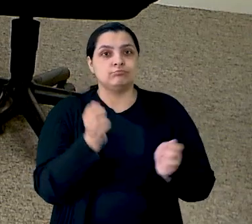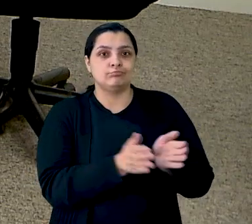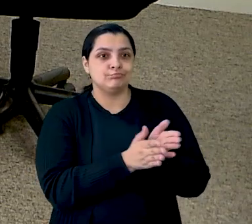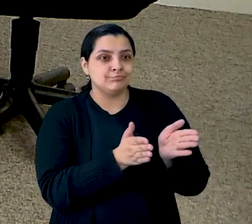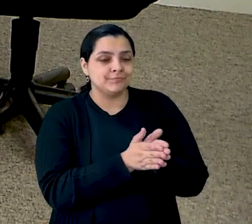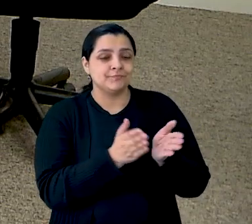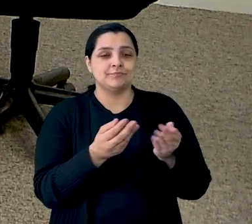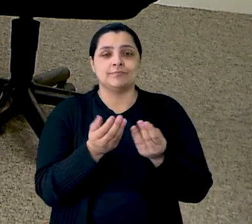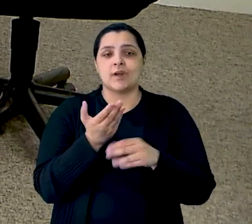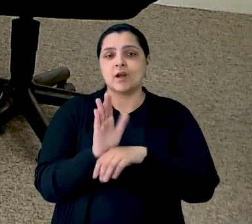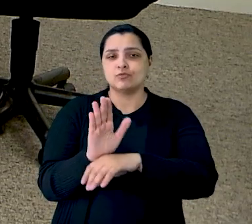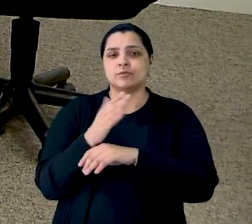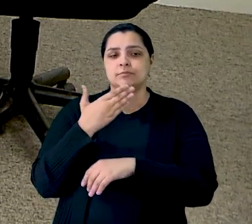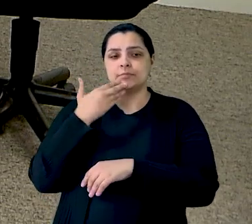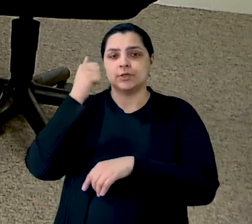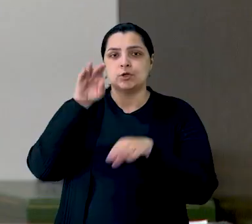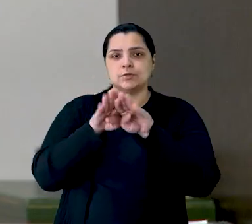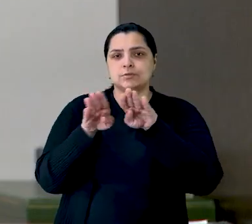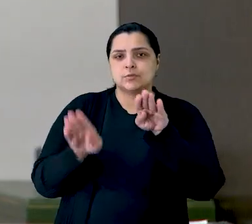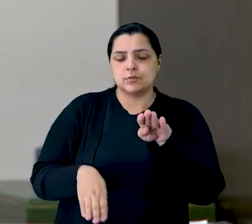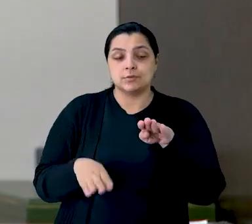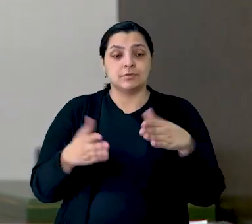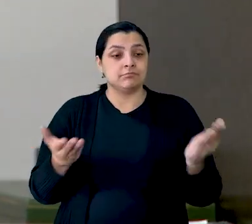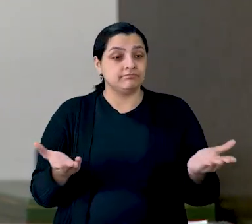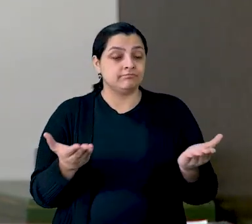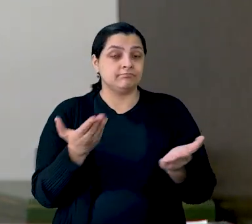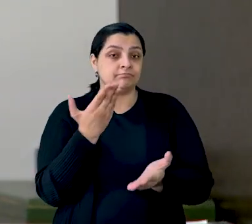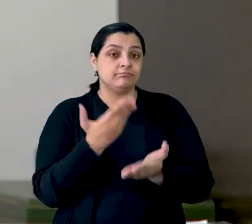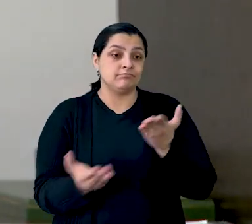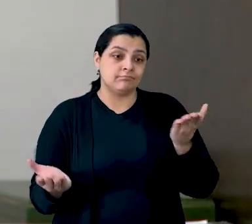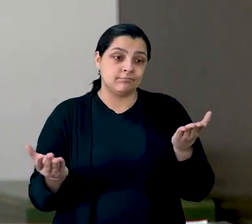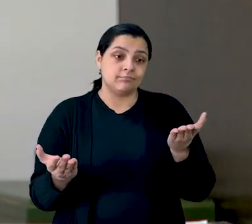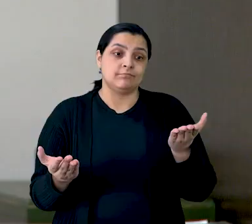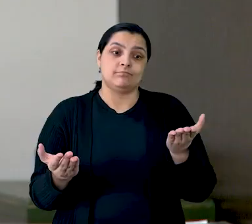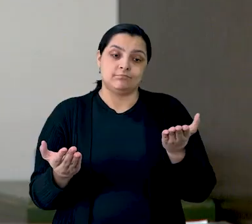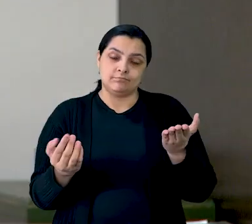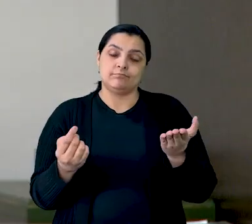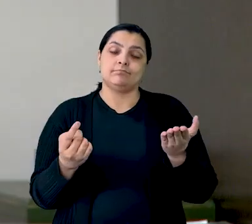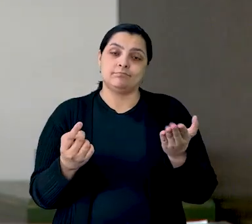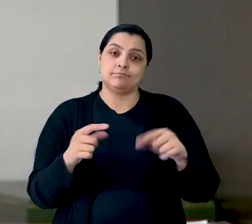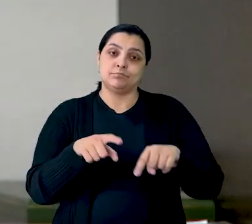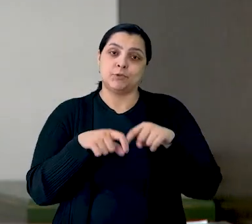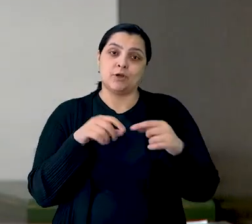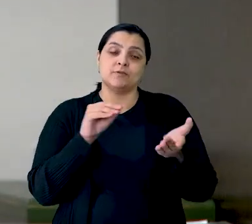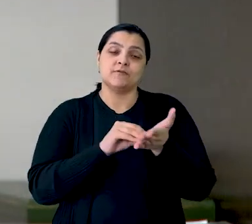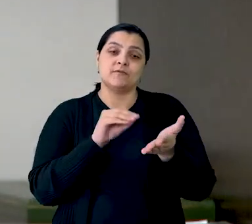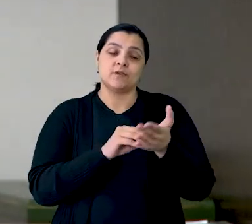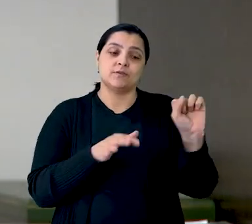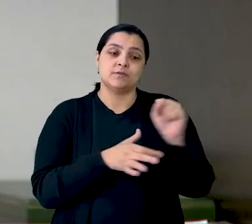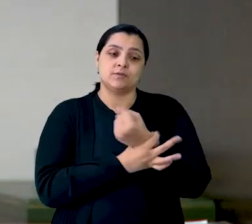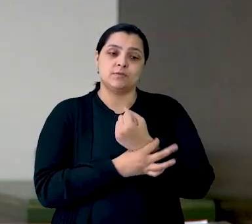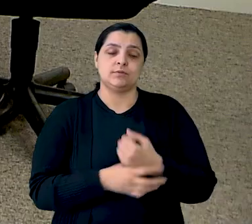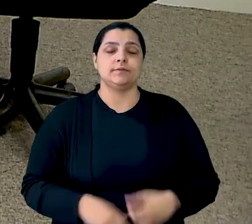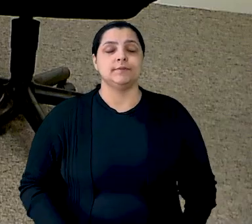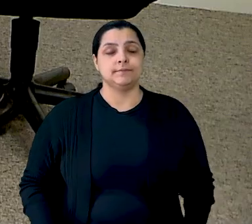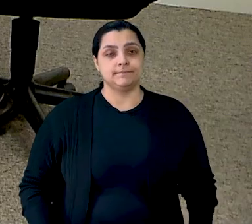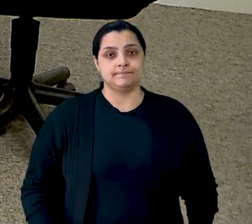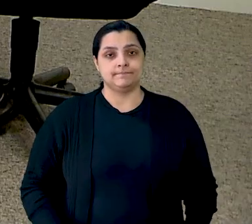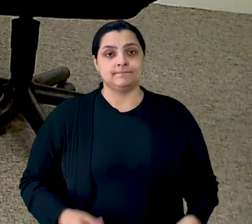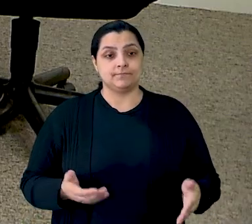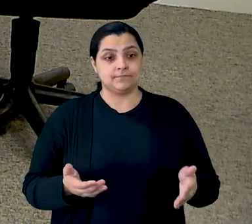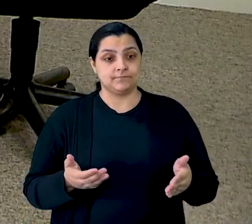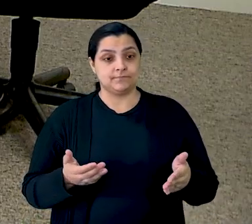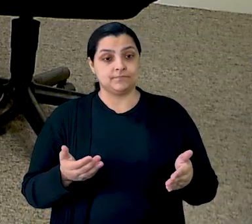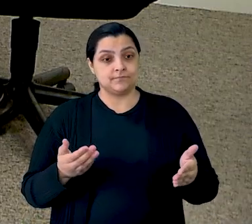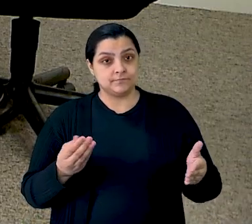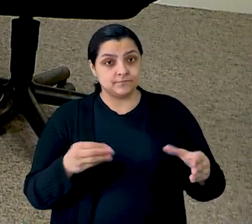a pobreza, contribuir para o combate à desigualdade, que são perdidas, talentos que são perdidos para a insegurança no trabalho. Agora, ministro, assim,